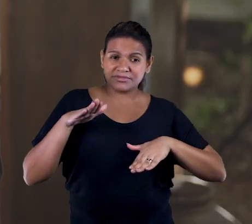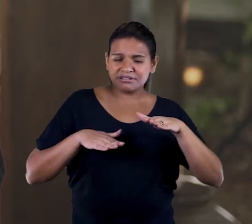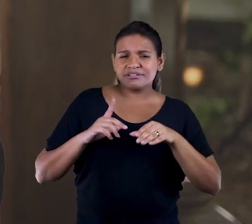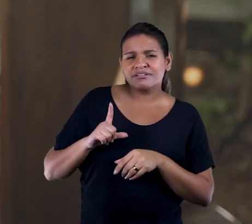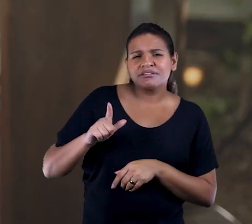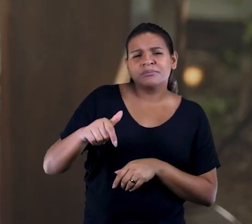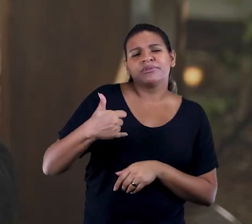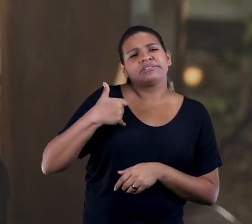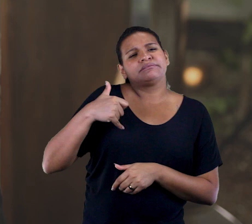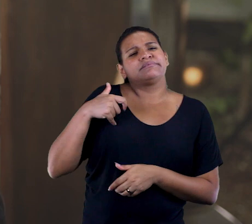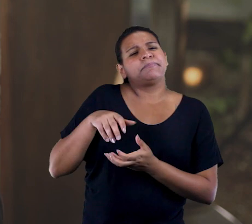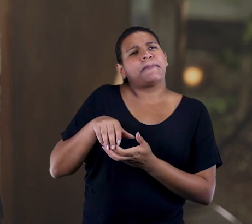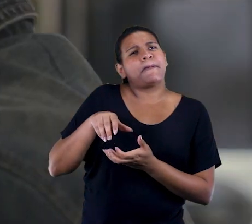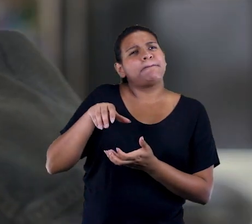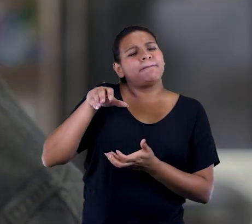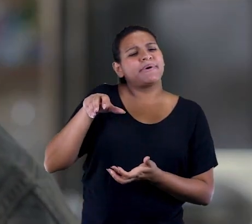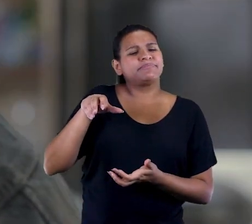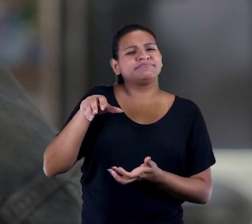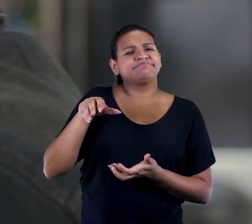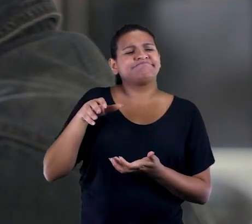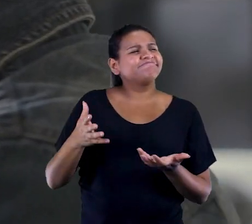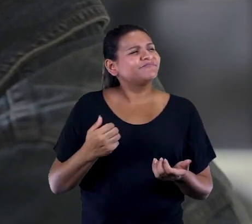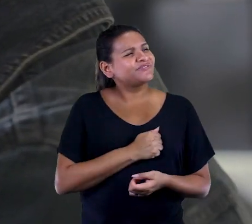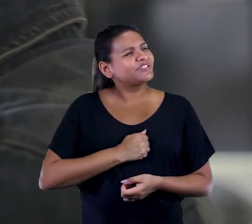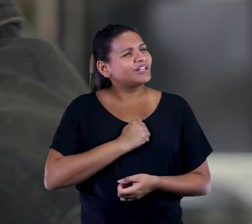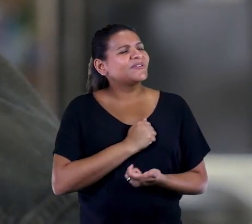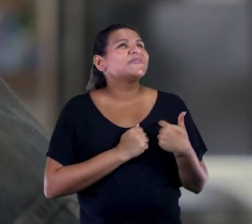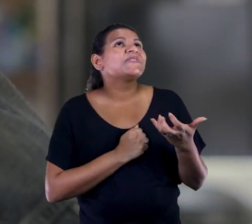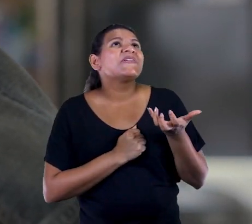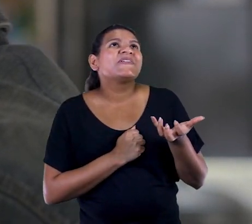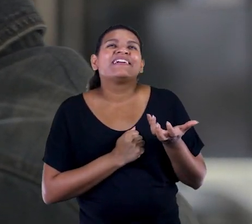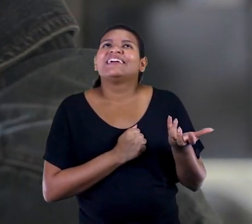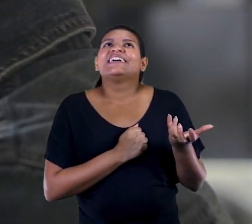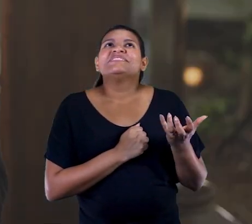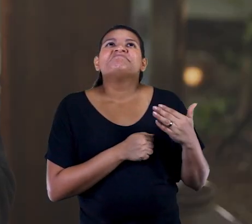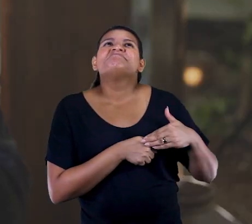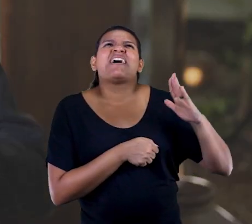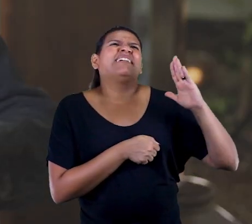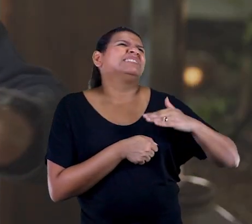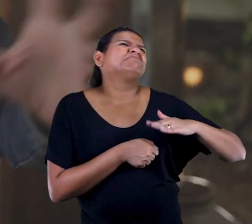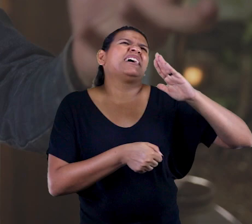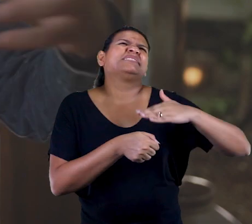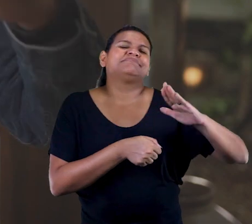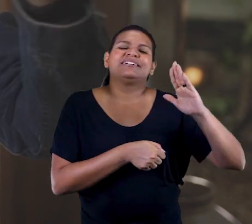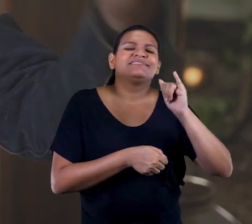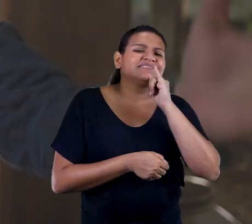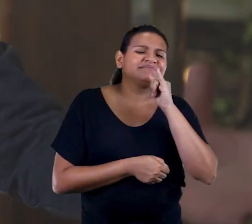vezes, quando você fica mais velho, faz falta. Eu queria poder ter mais animais para cuidar. Gostaria de ter uma